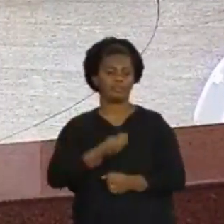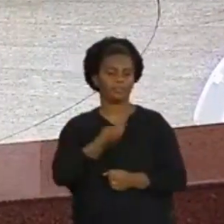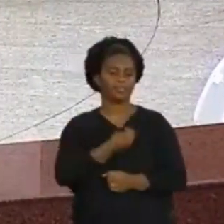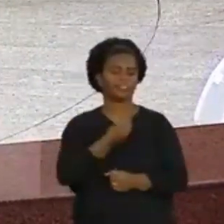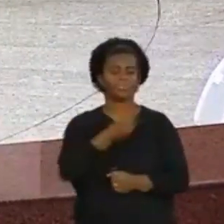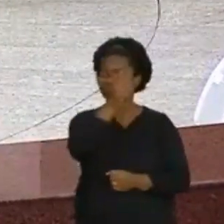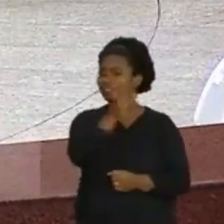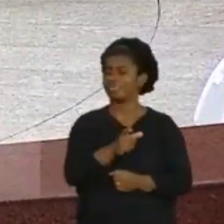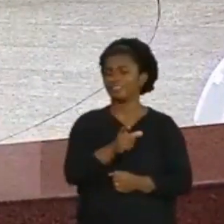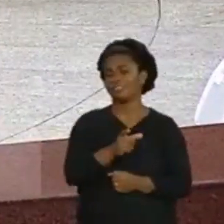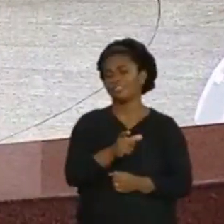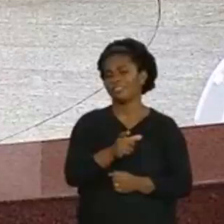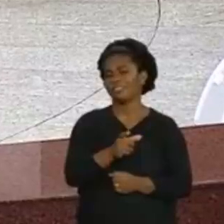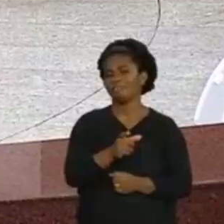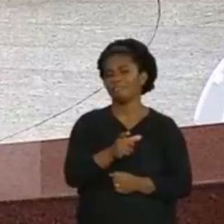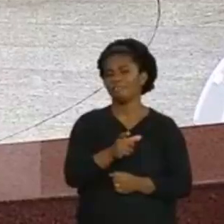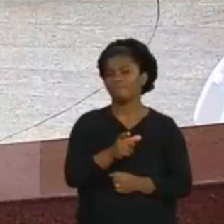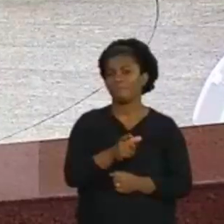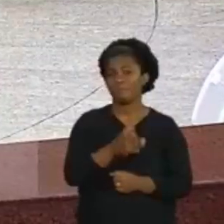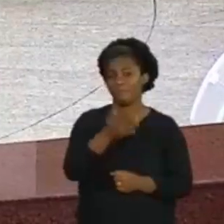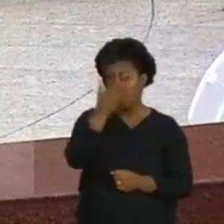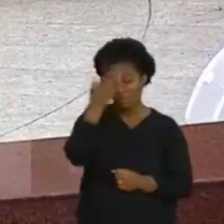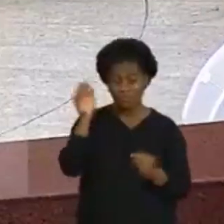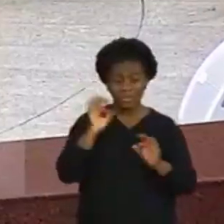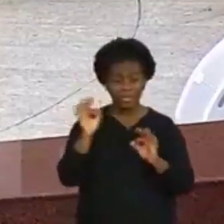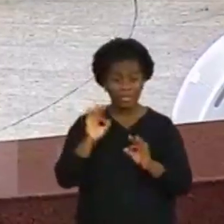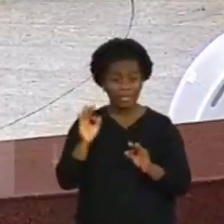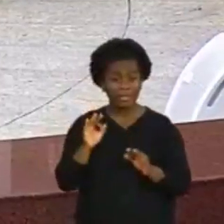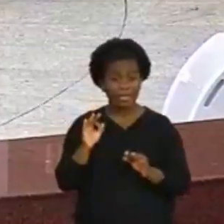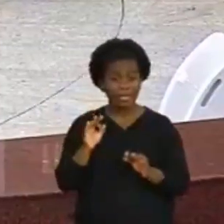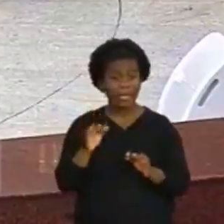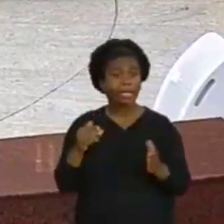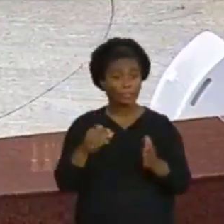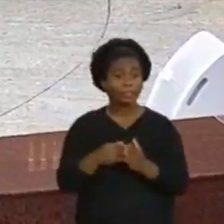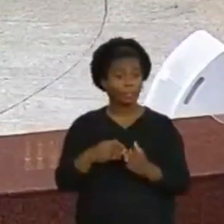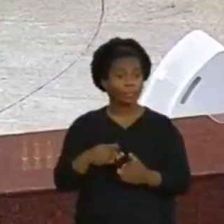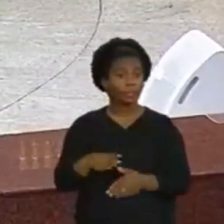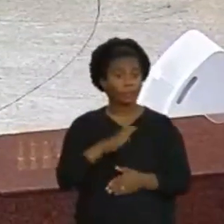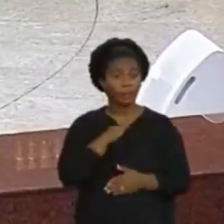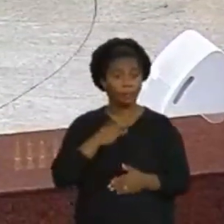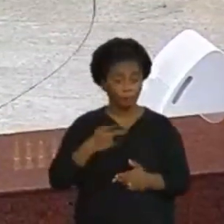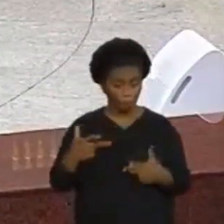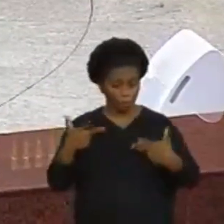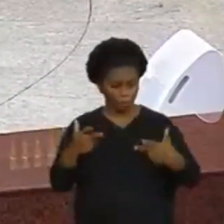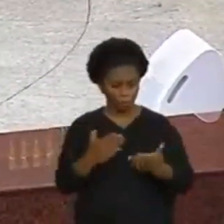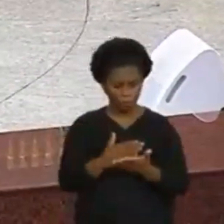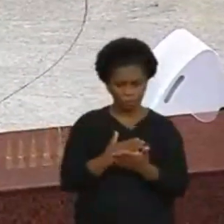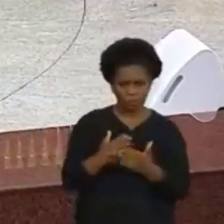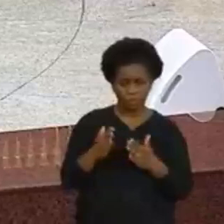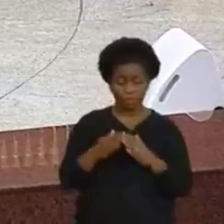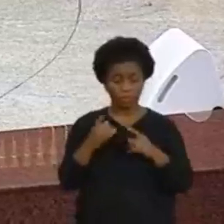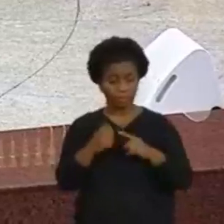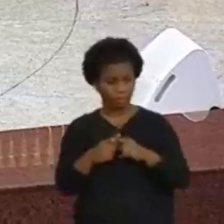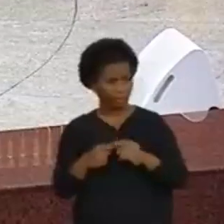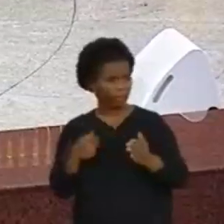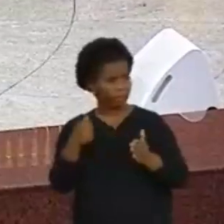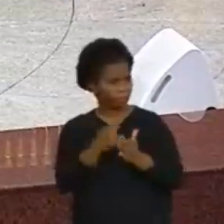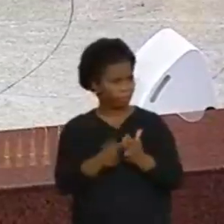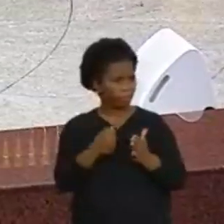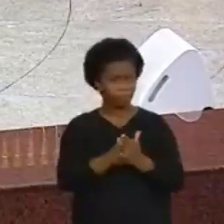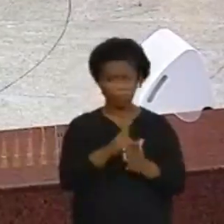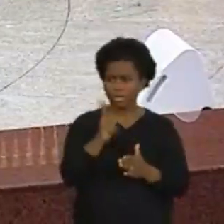ninguém, nem o Bispo Macedo quando começou na igreja, que lutou aqui